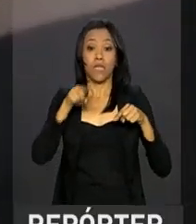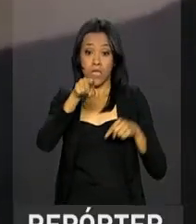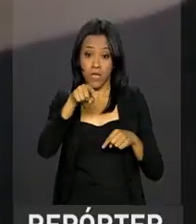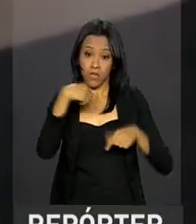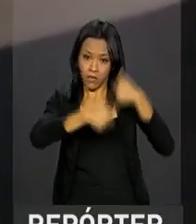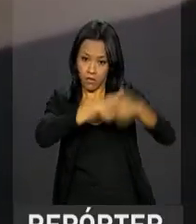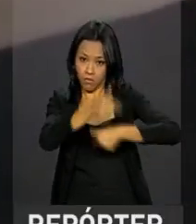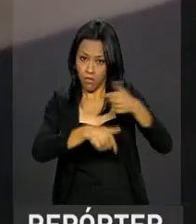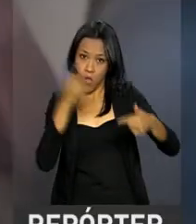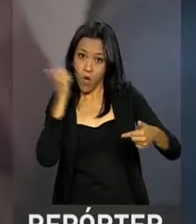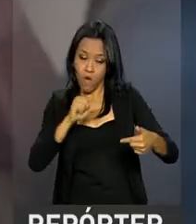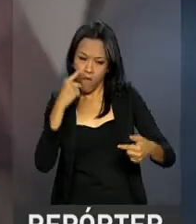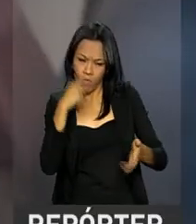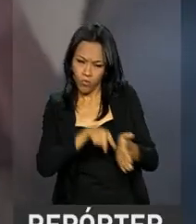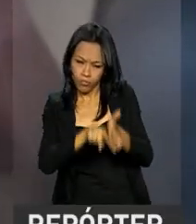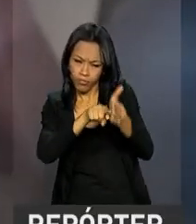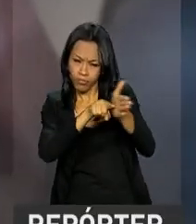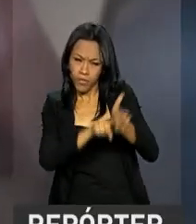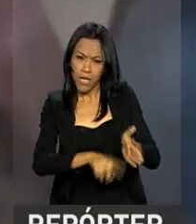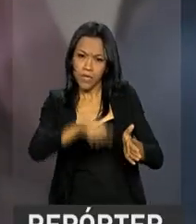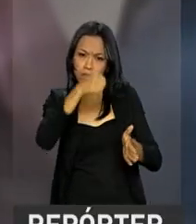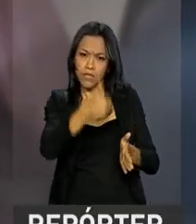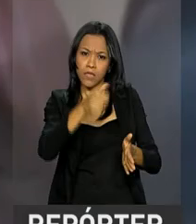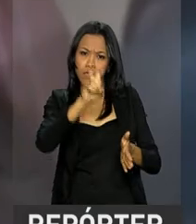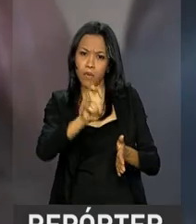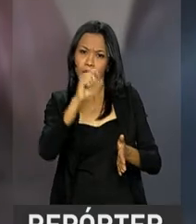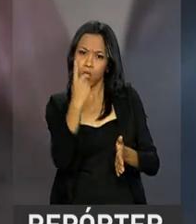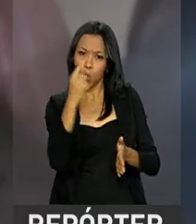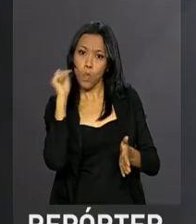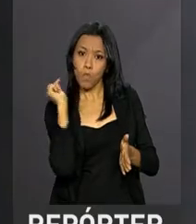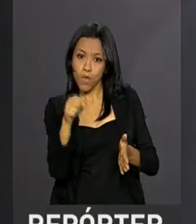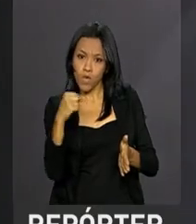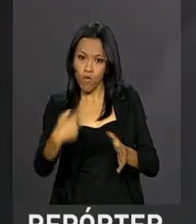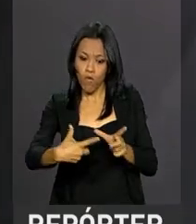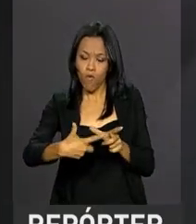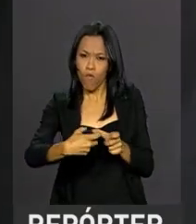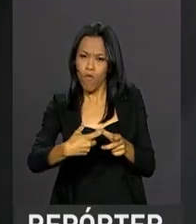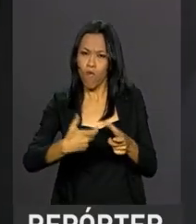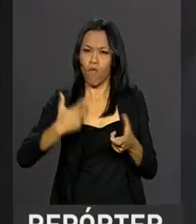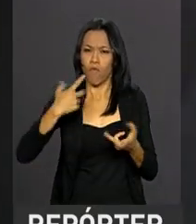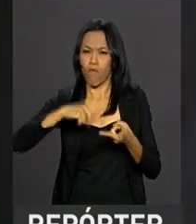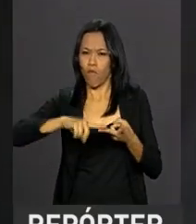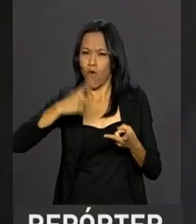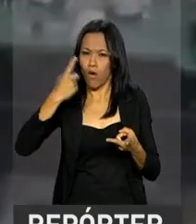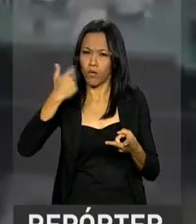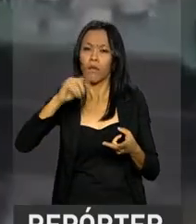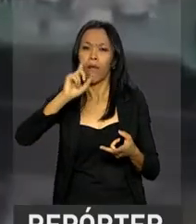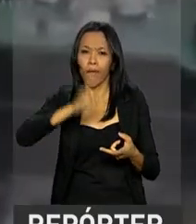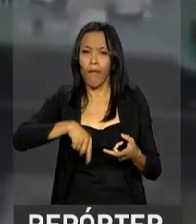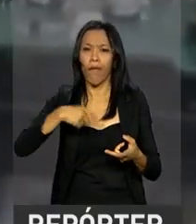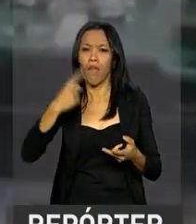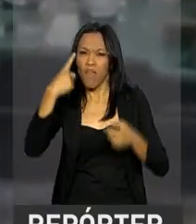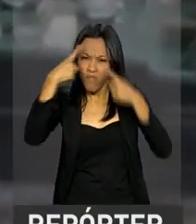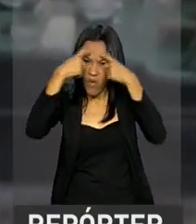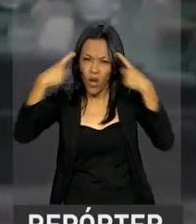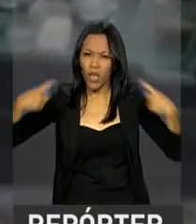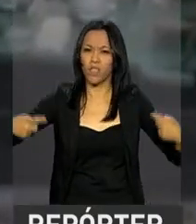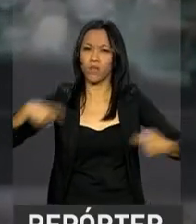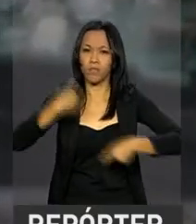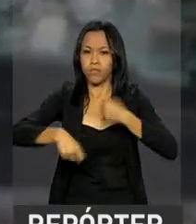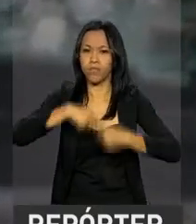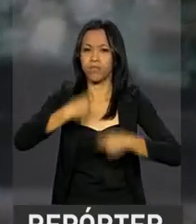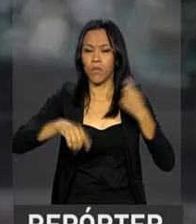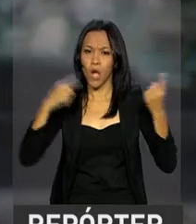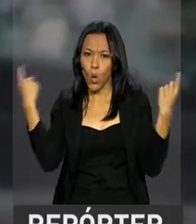foram investigados cerca de 151 mil arquivos com conteúdos criminosos relacionados à violência sexual contra